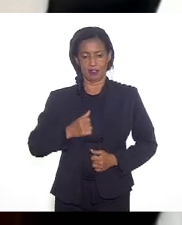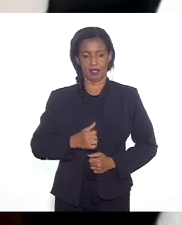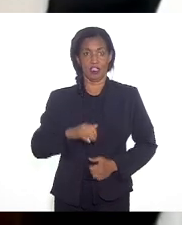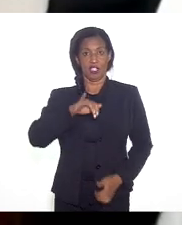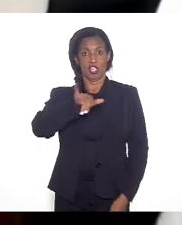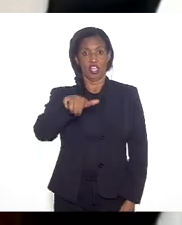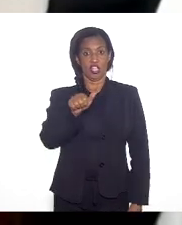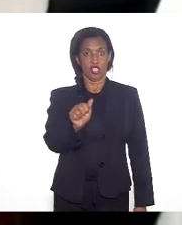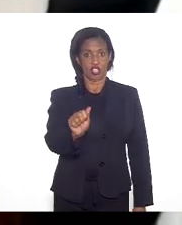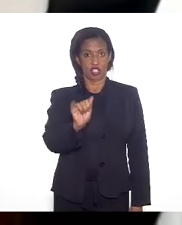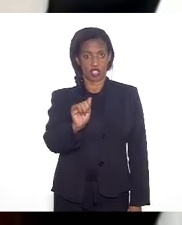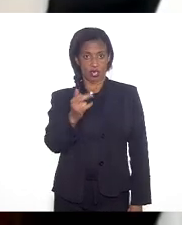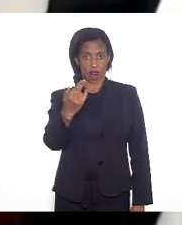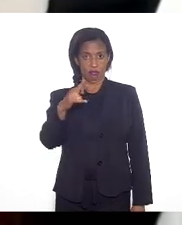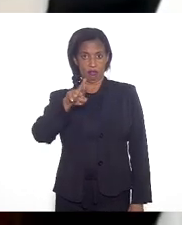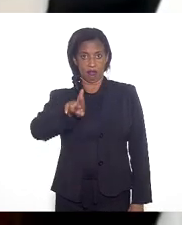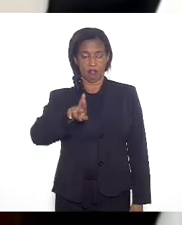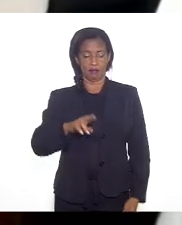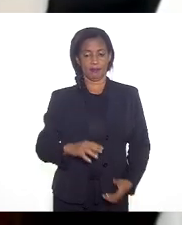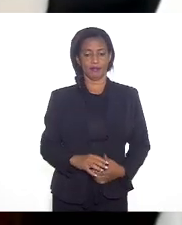Deputado Jair Bittencourt.